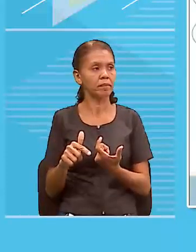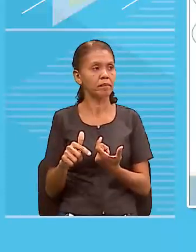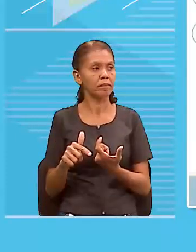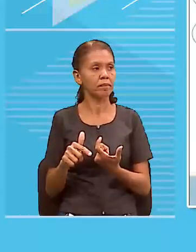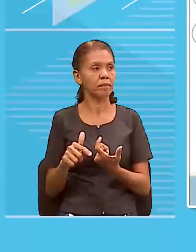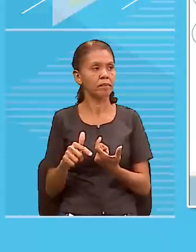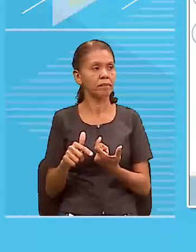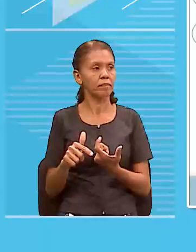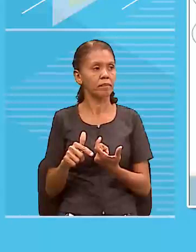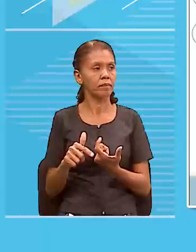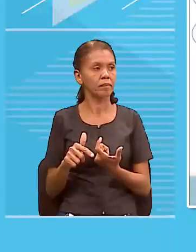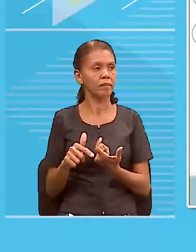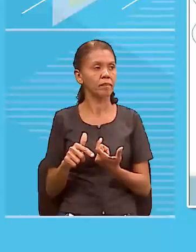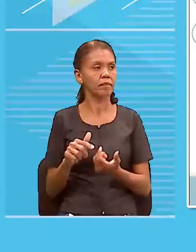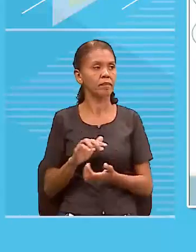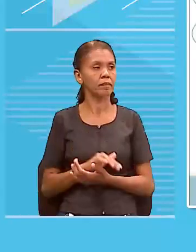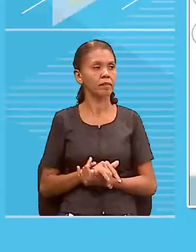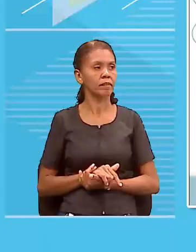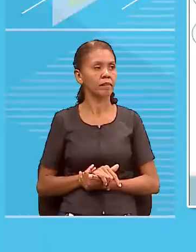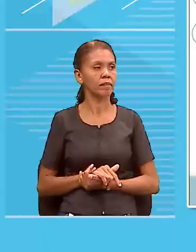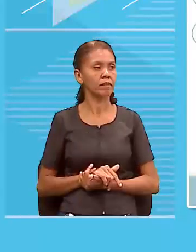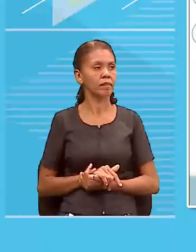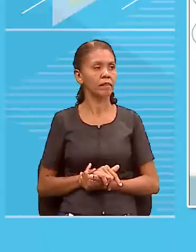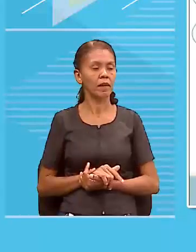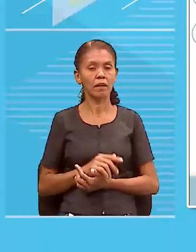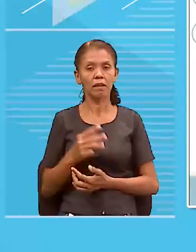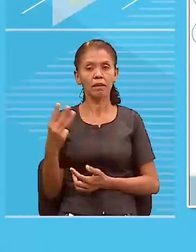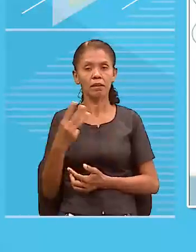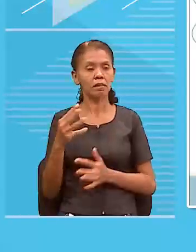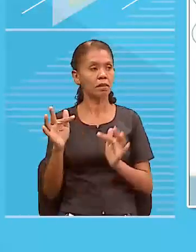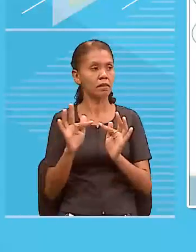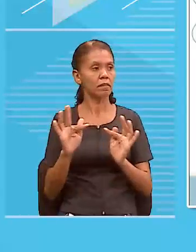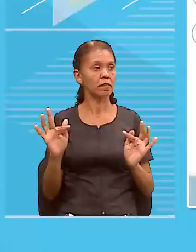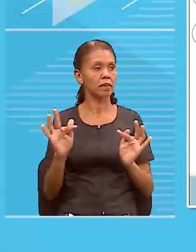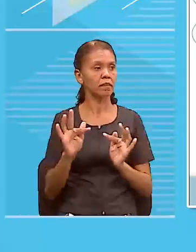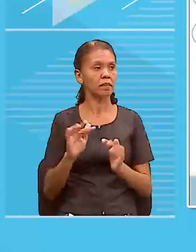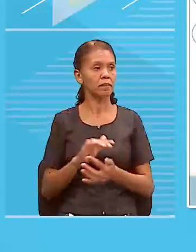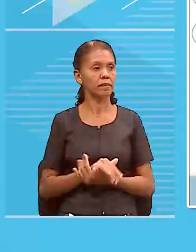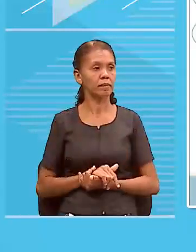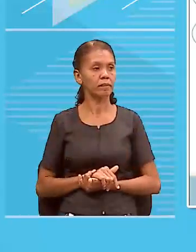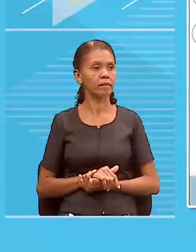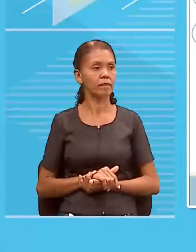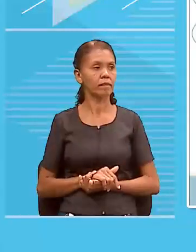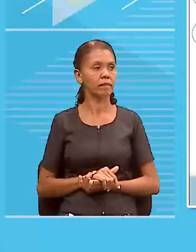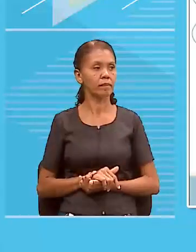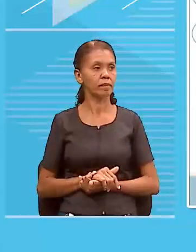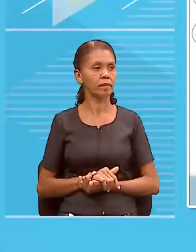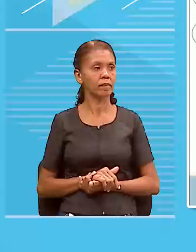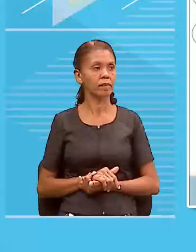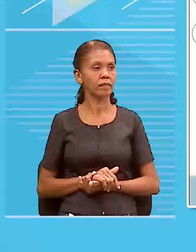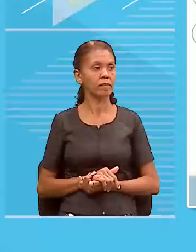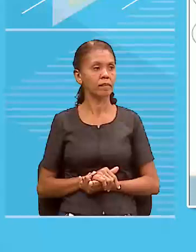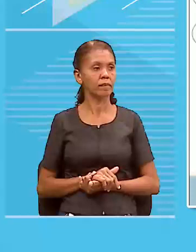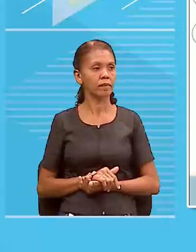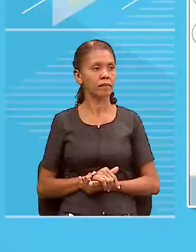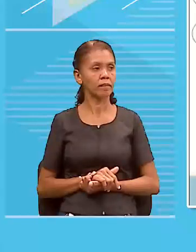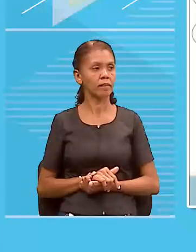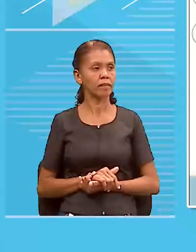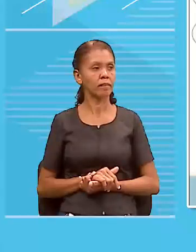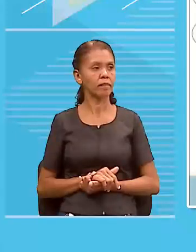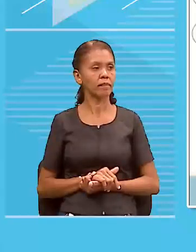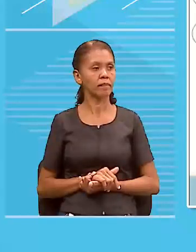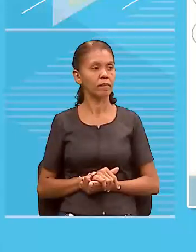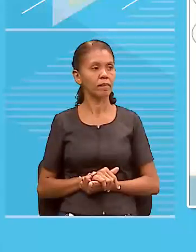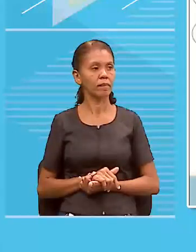tem ter feito então tá aqui ó é de uma pessoa ela pode ser impactado pela internet Qual é a parte boa